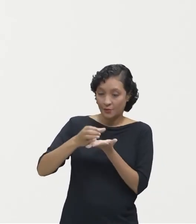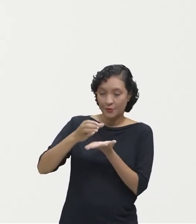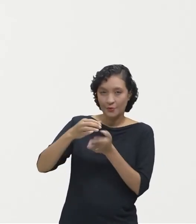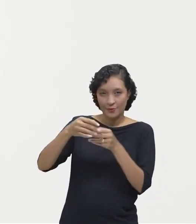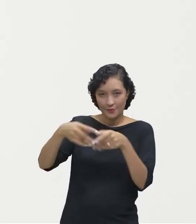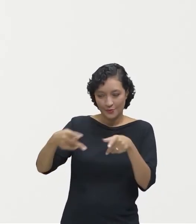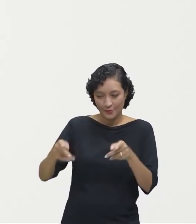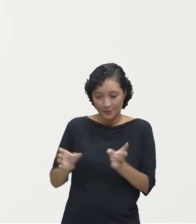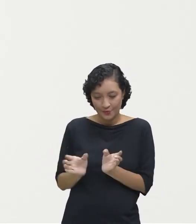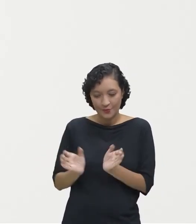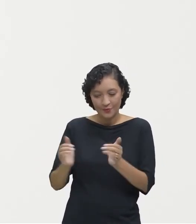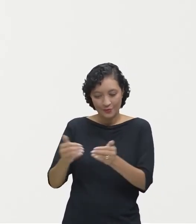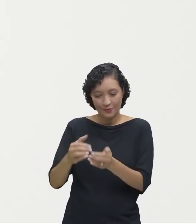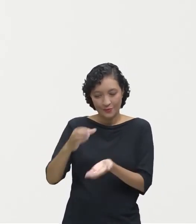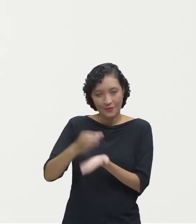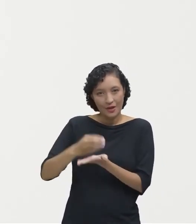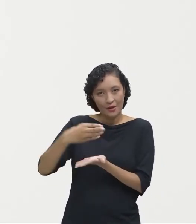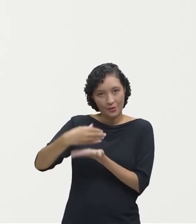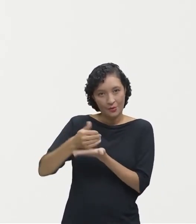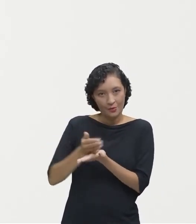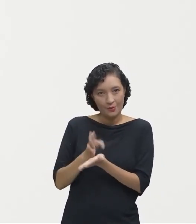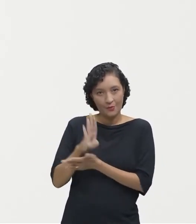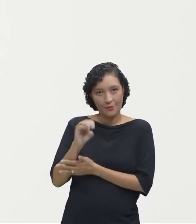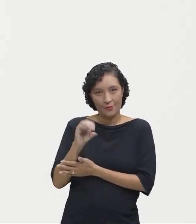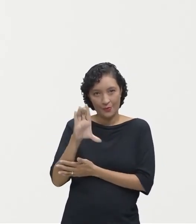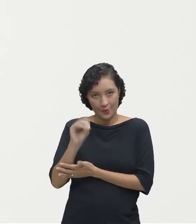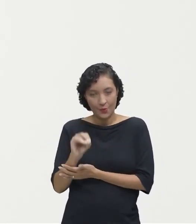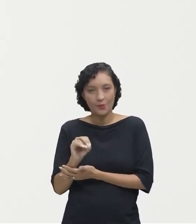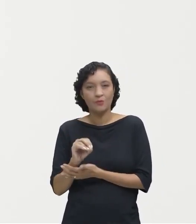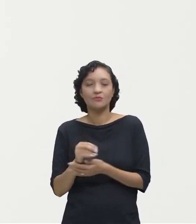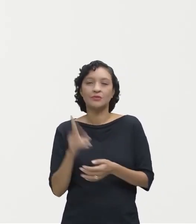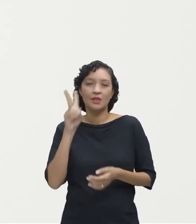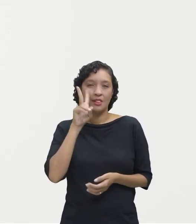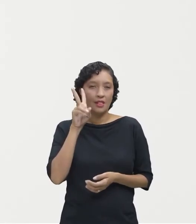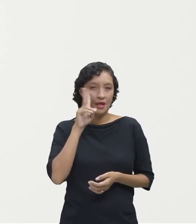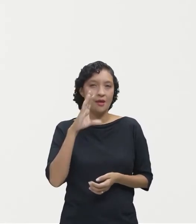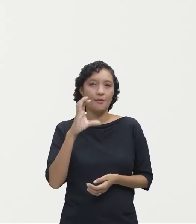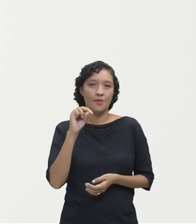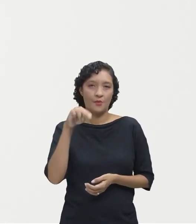de bolo. Nos lembra um cone.